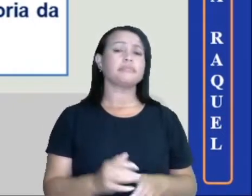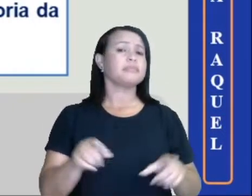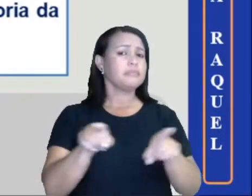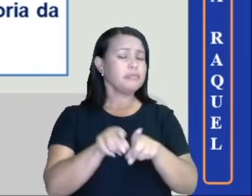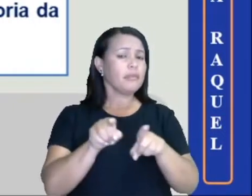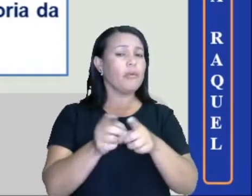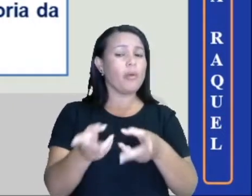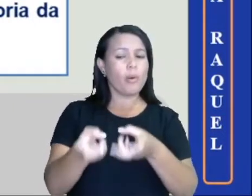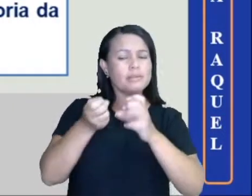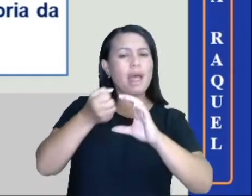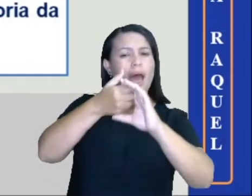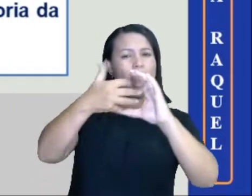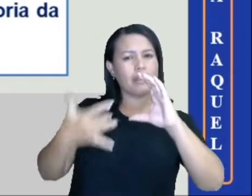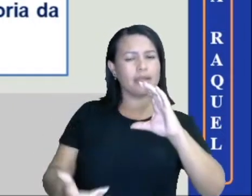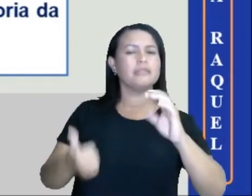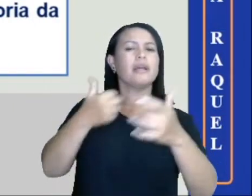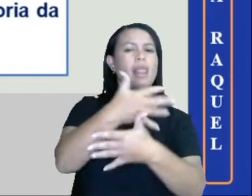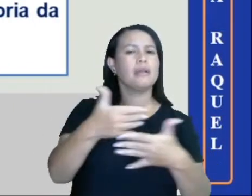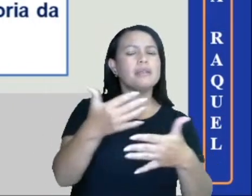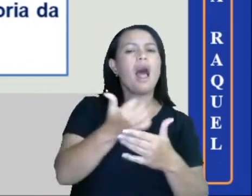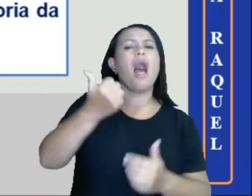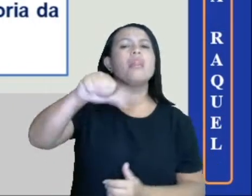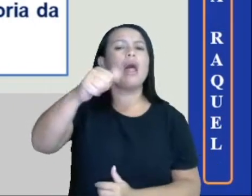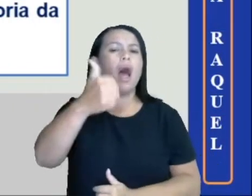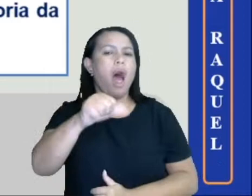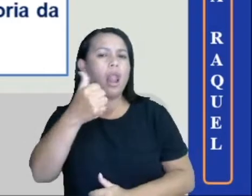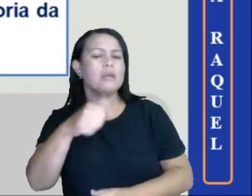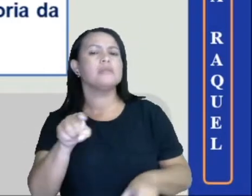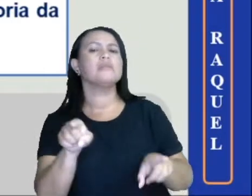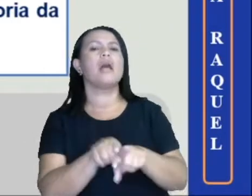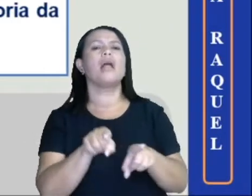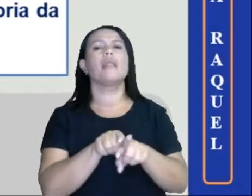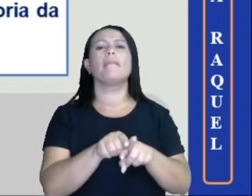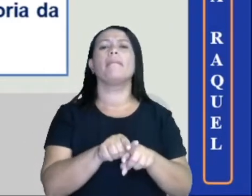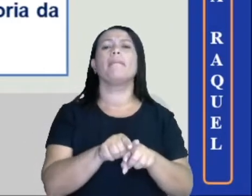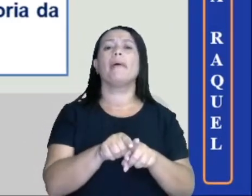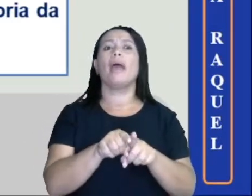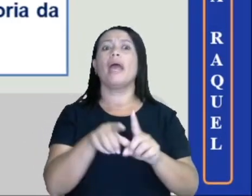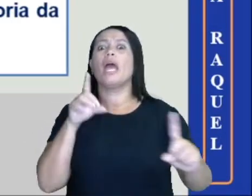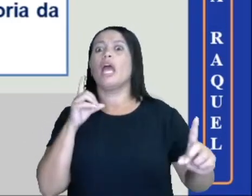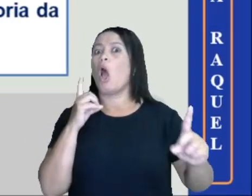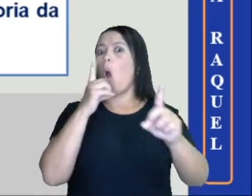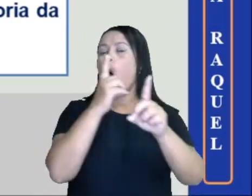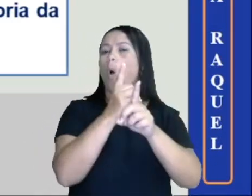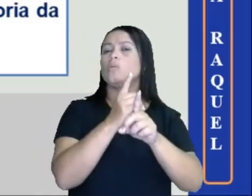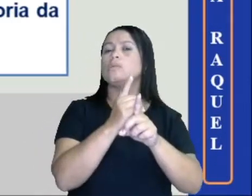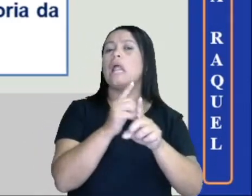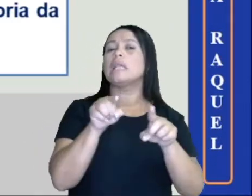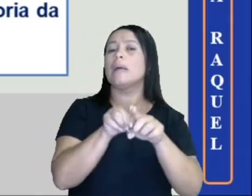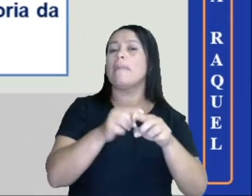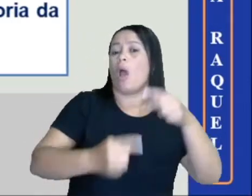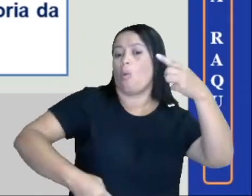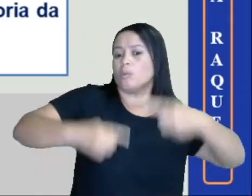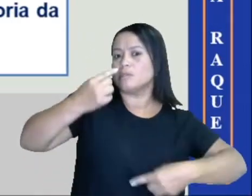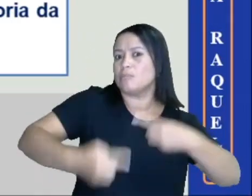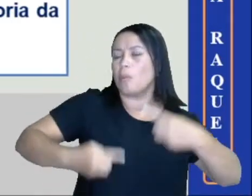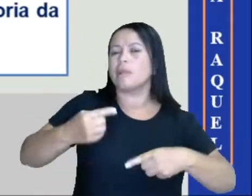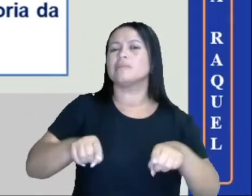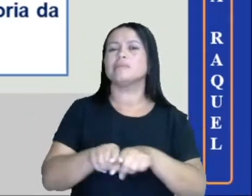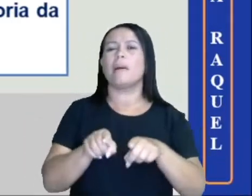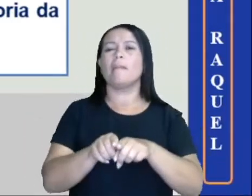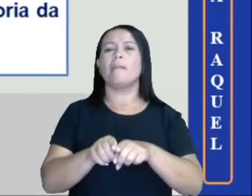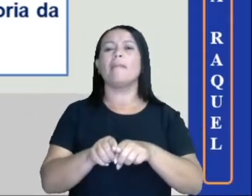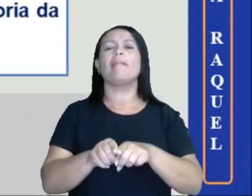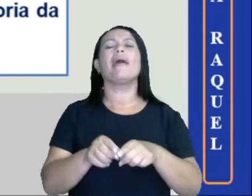Também a reconhecer as características da cidade, analisar suas interações, identificar órgãos do poder público e canais